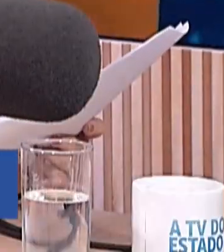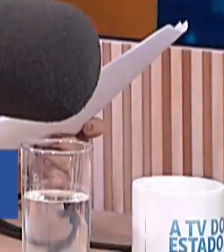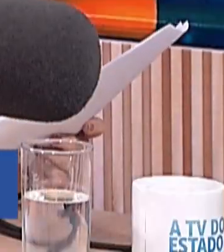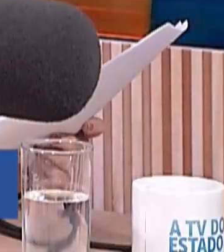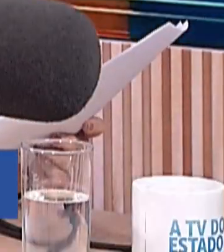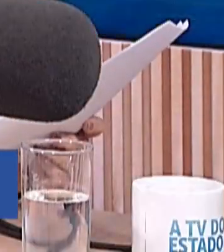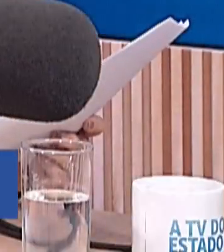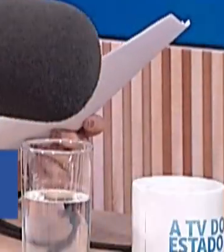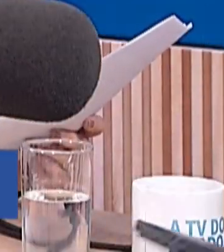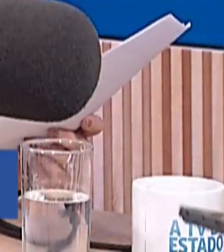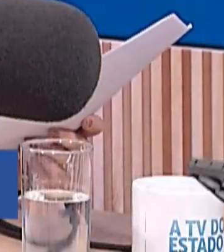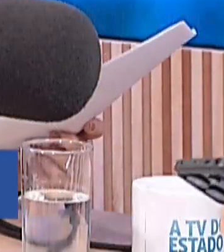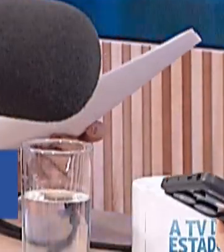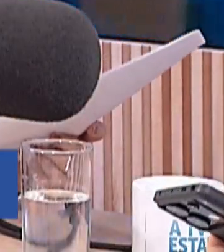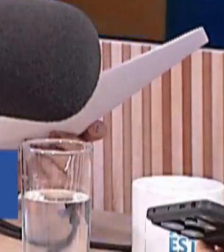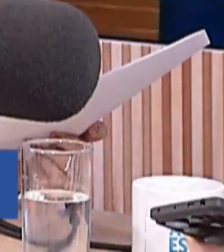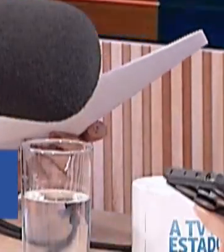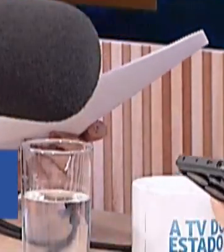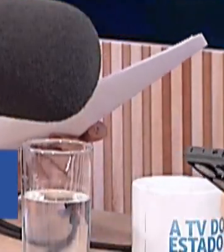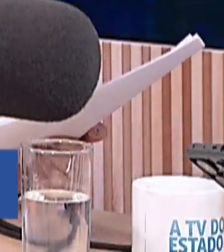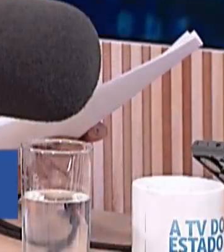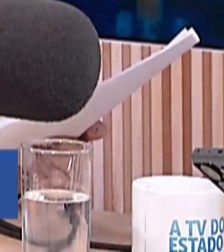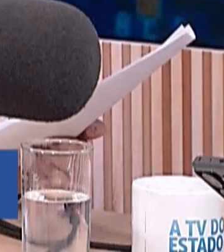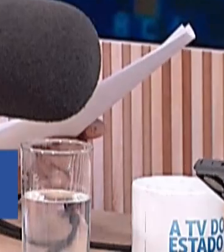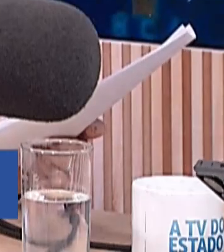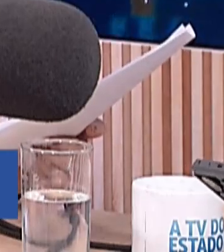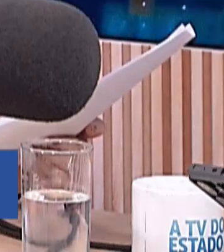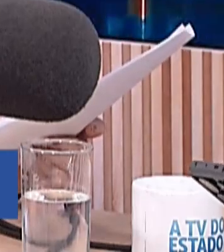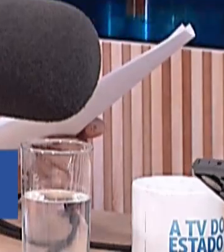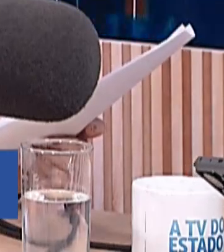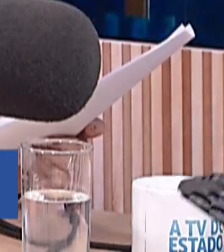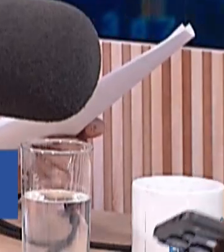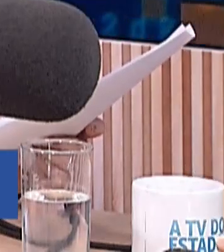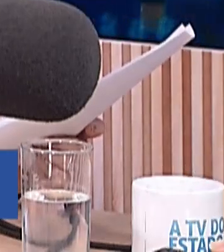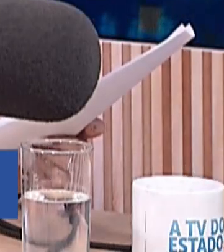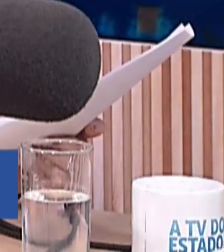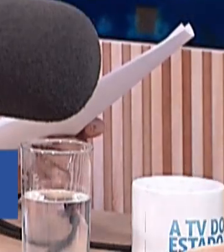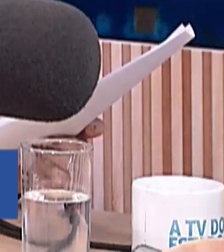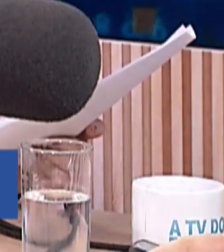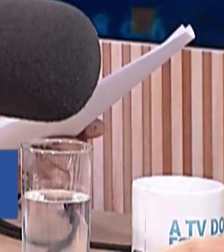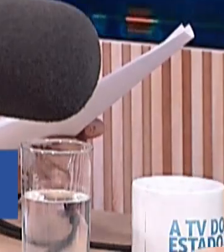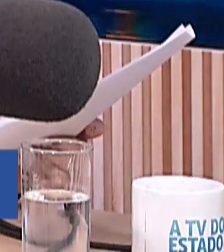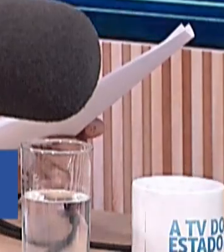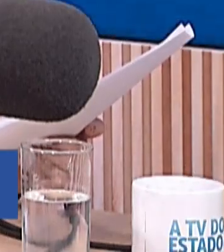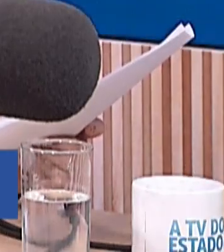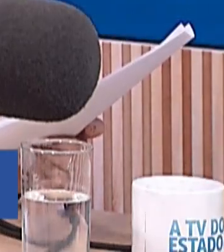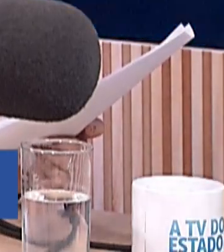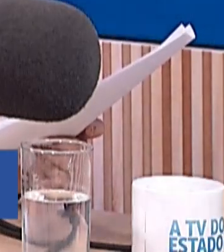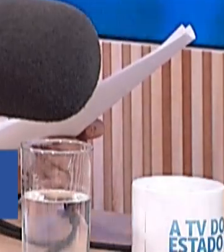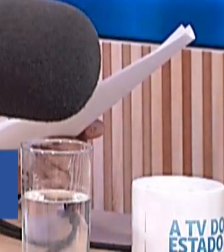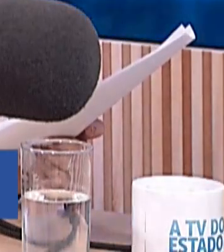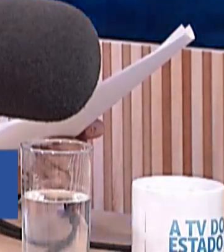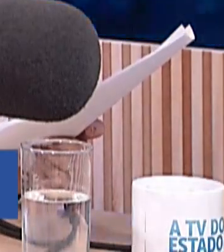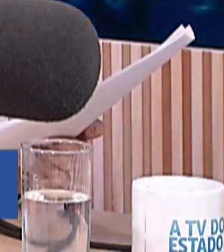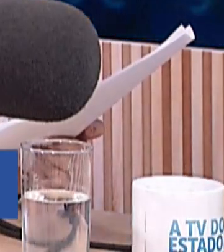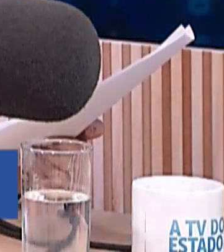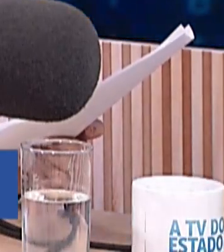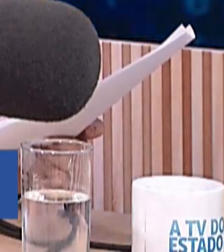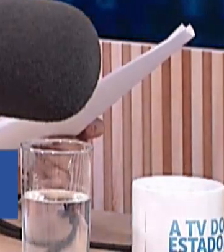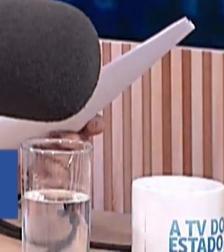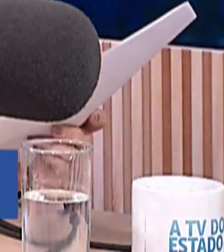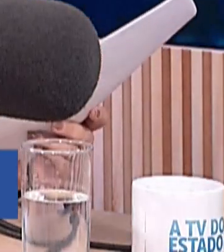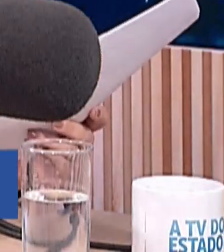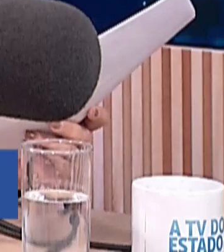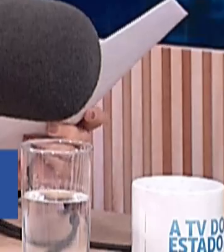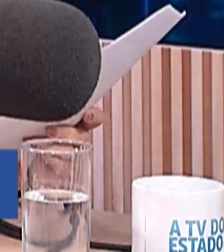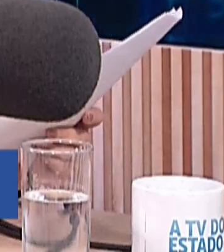foi em 2019. A discussão principal foi o valor ambiental, econômico, histórico e social das